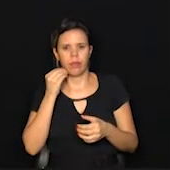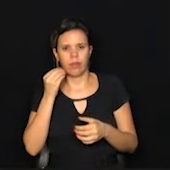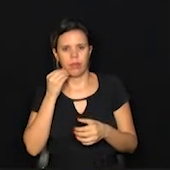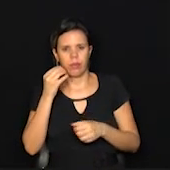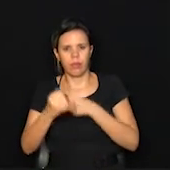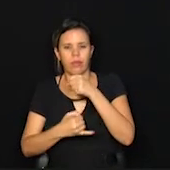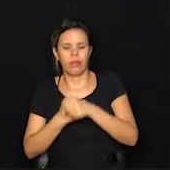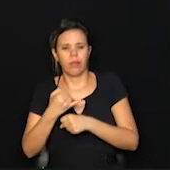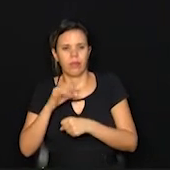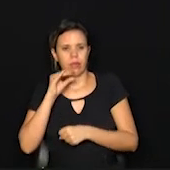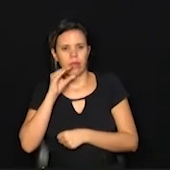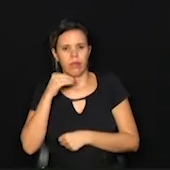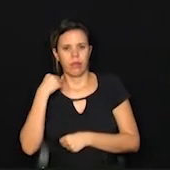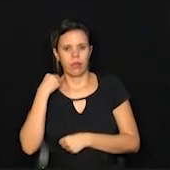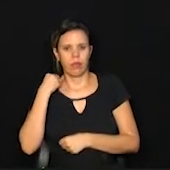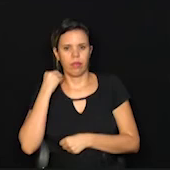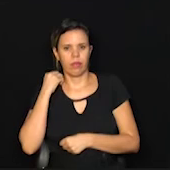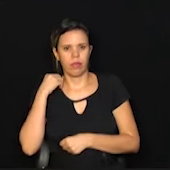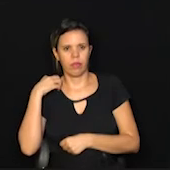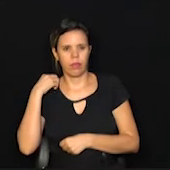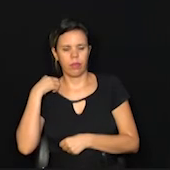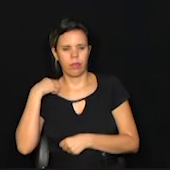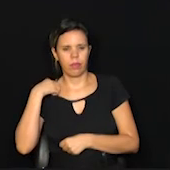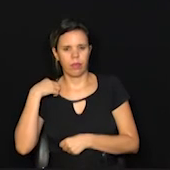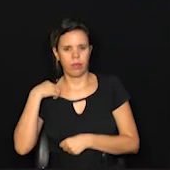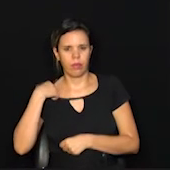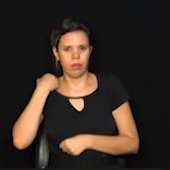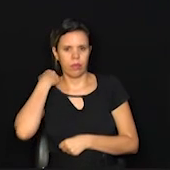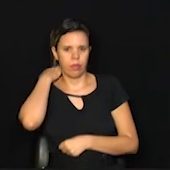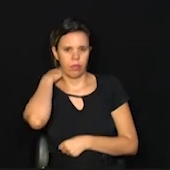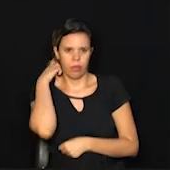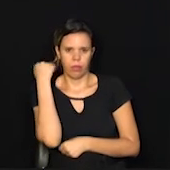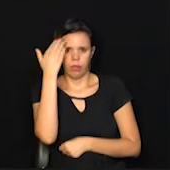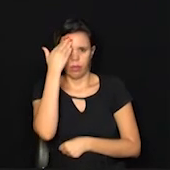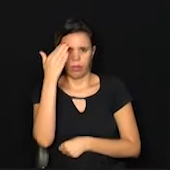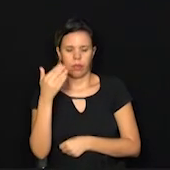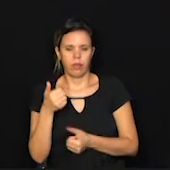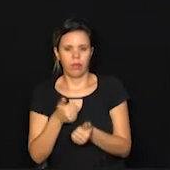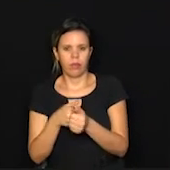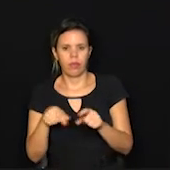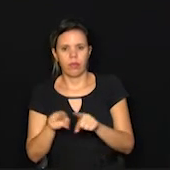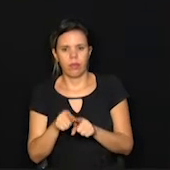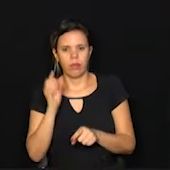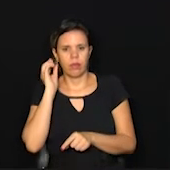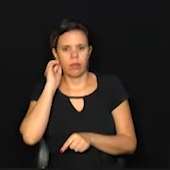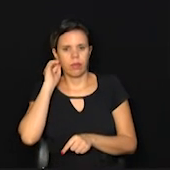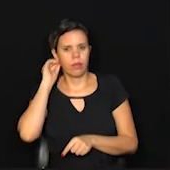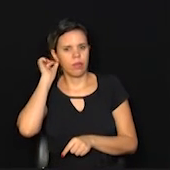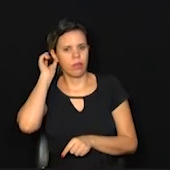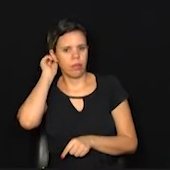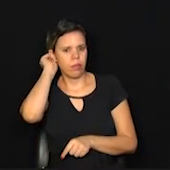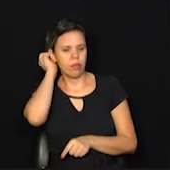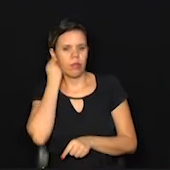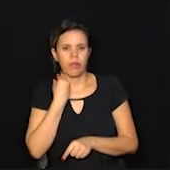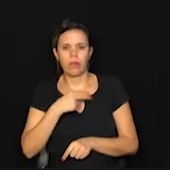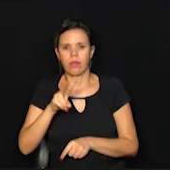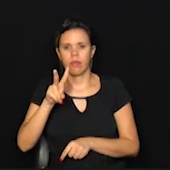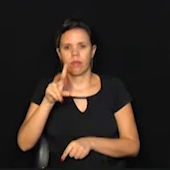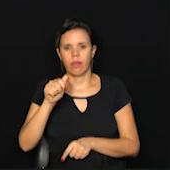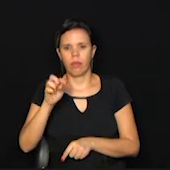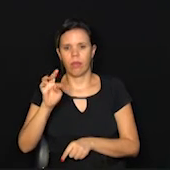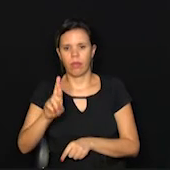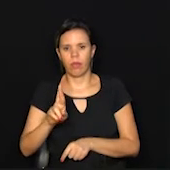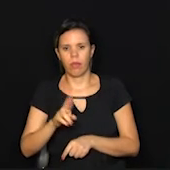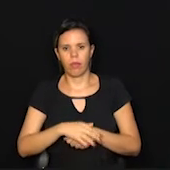virtual funcionários Agradeço também ao companheiro querido volta ou